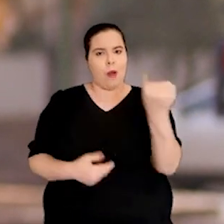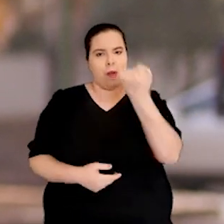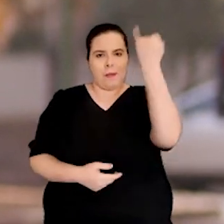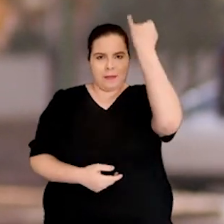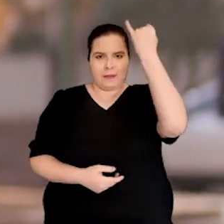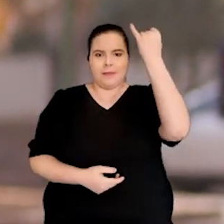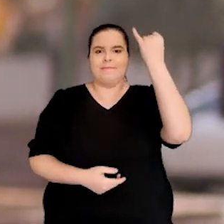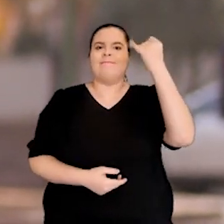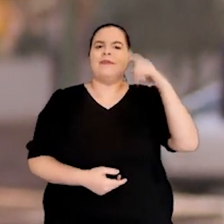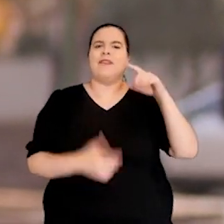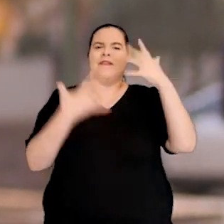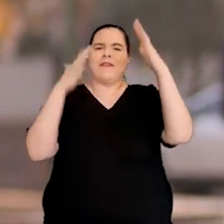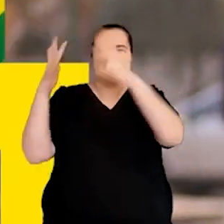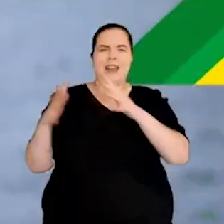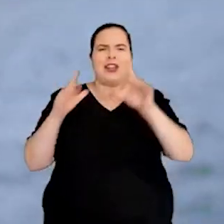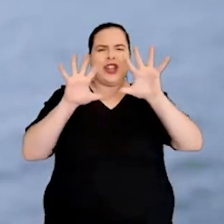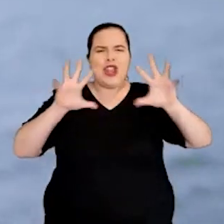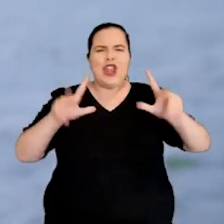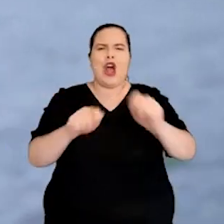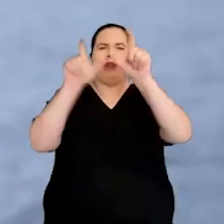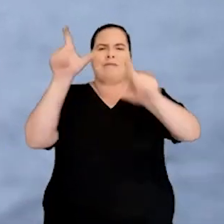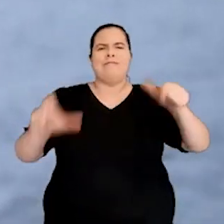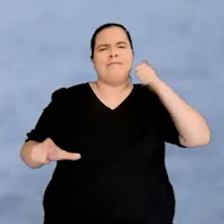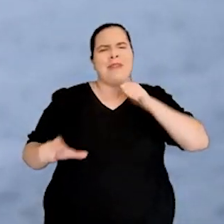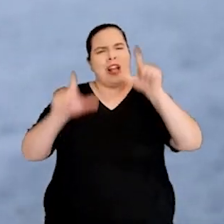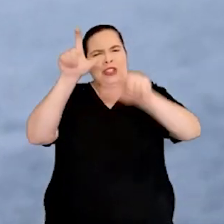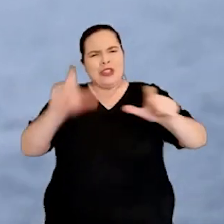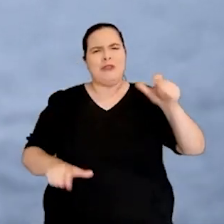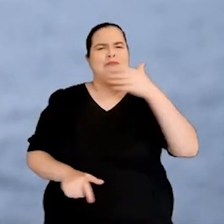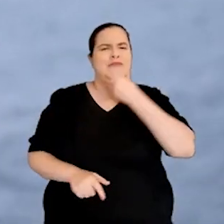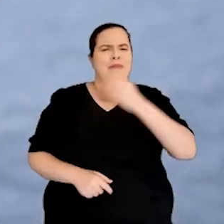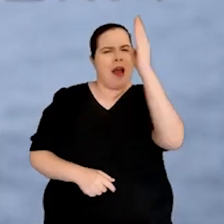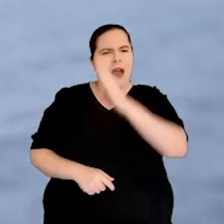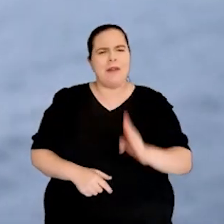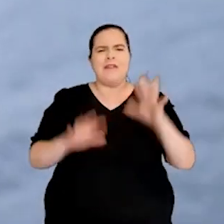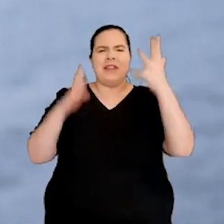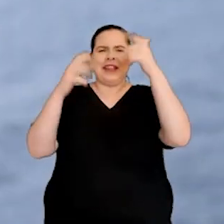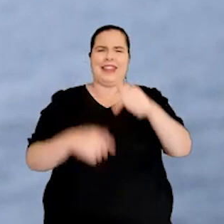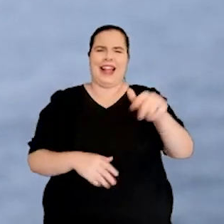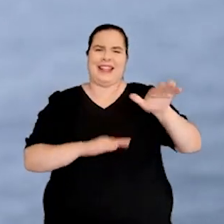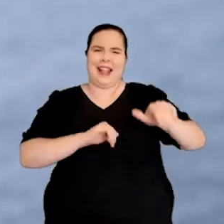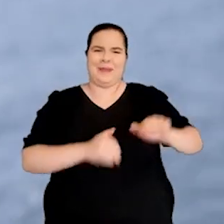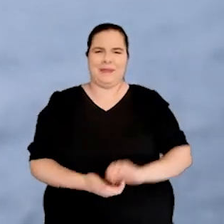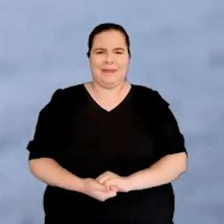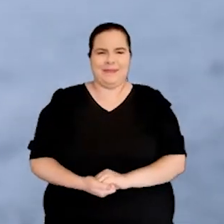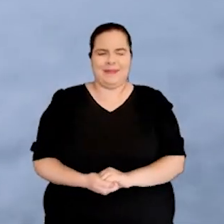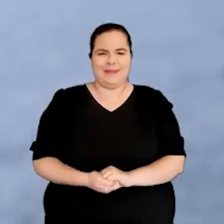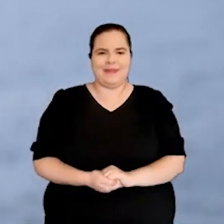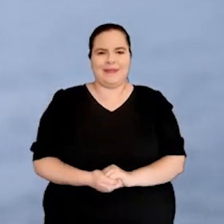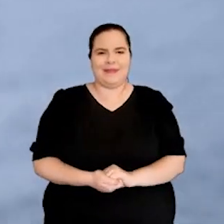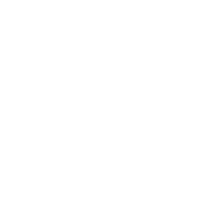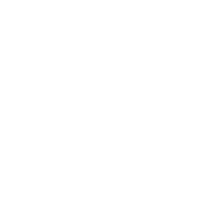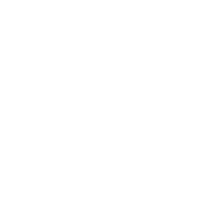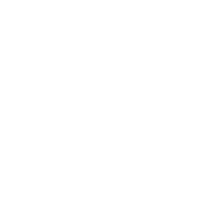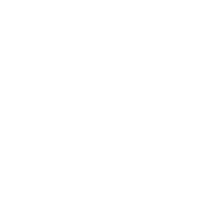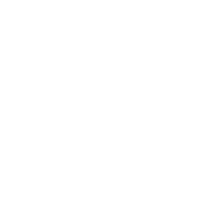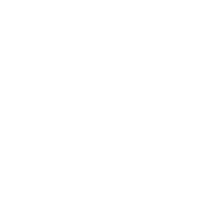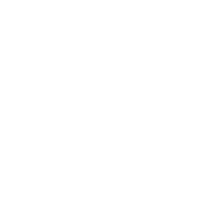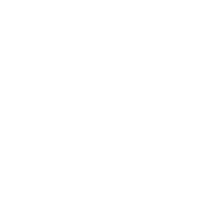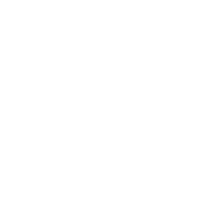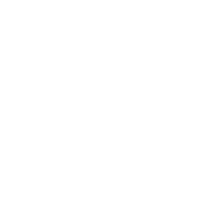mesma importância nas políticas públicas. Viva todas as brasileiras e todos os brasileiros. Viva o 7 de setembro.